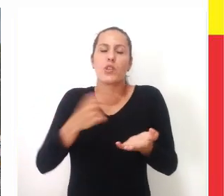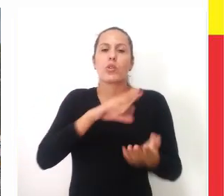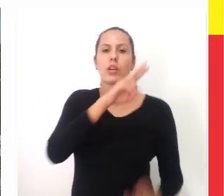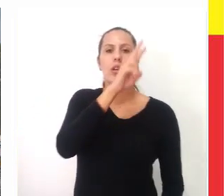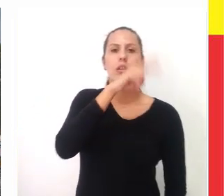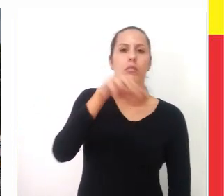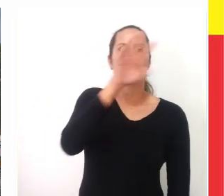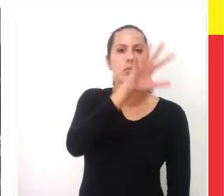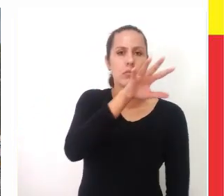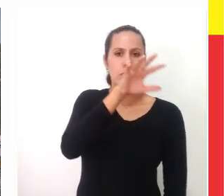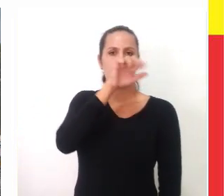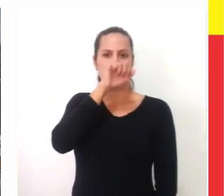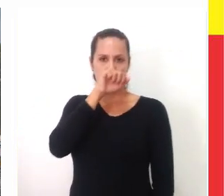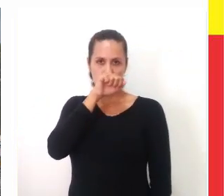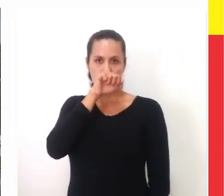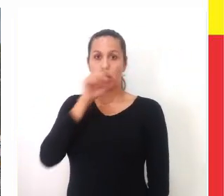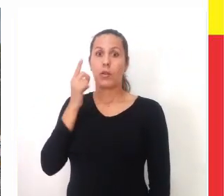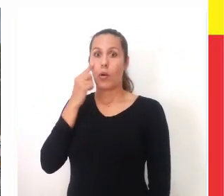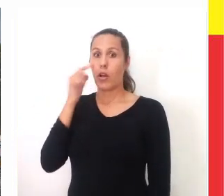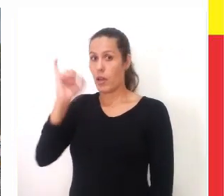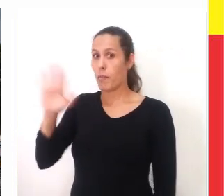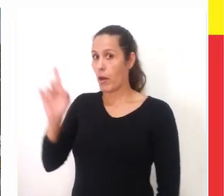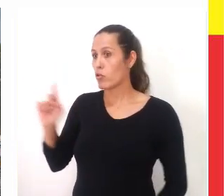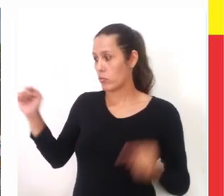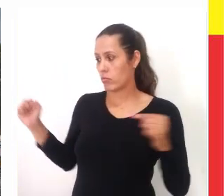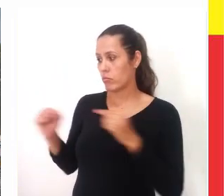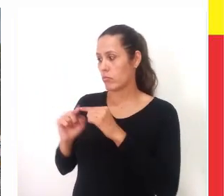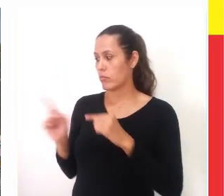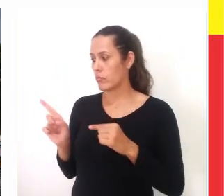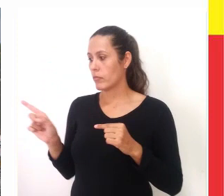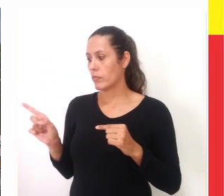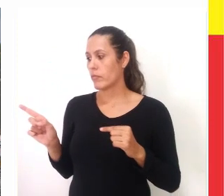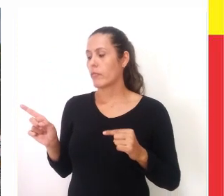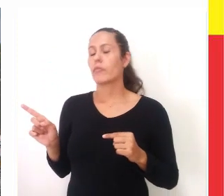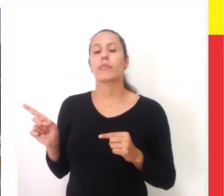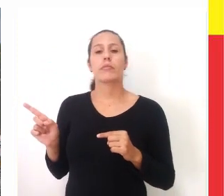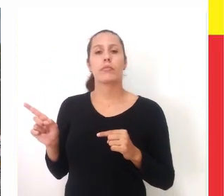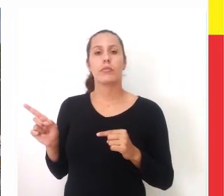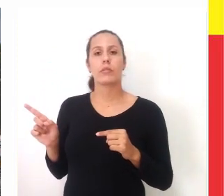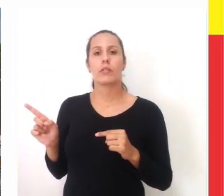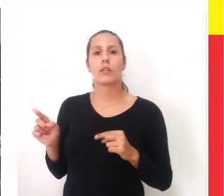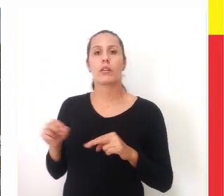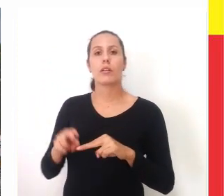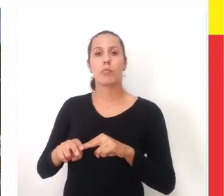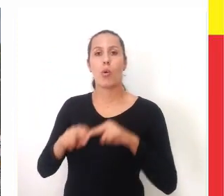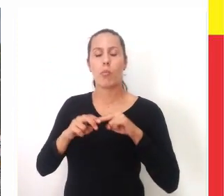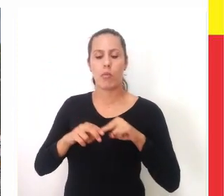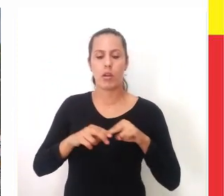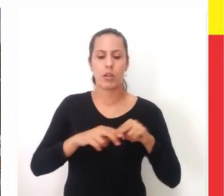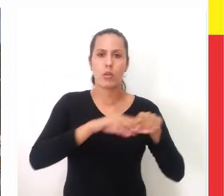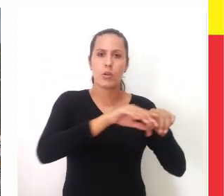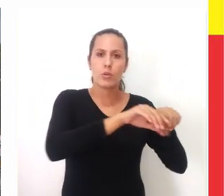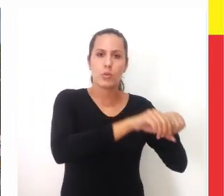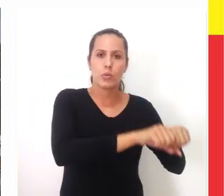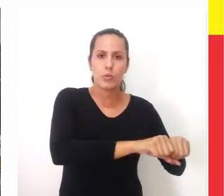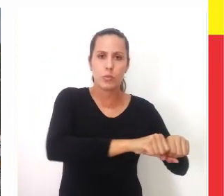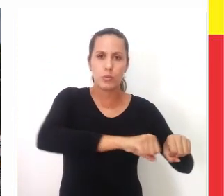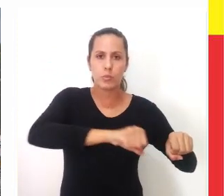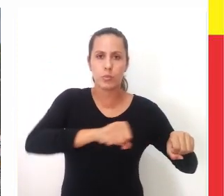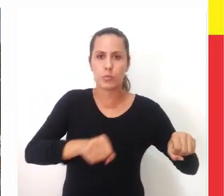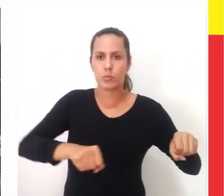mais leve que o ar. Vejam a imagem. Ele chega através